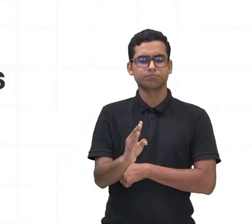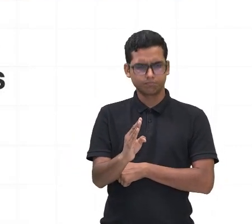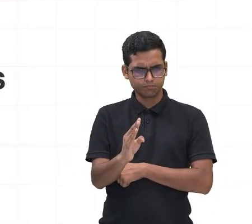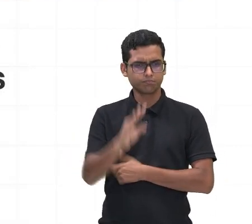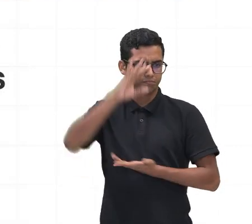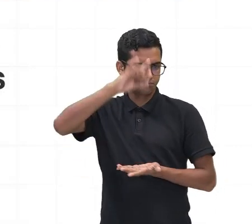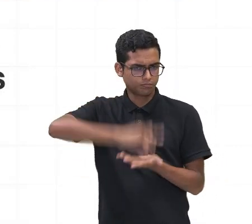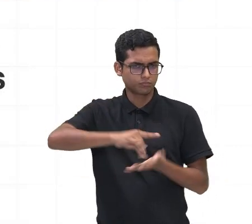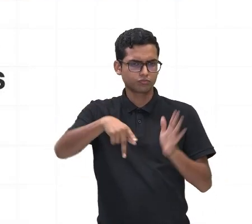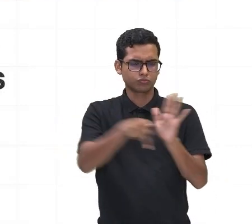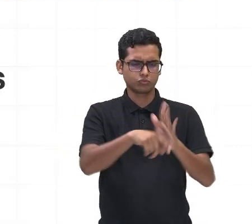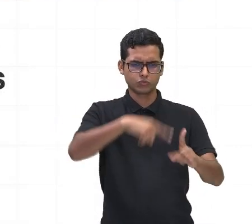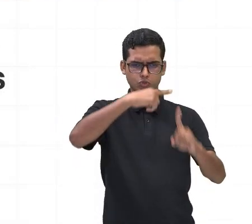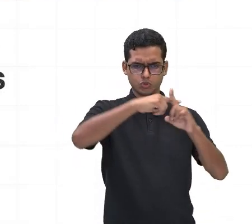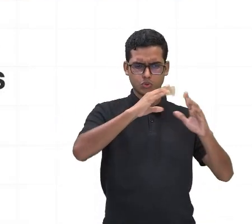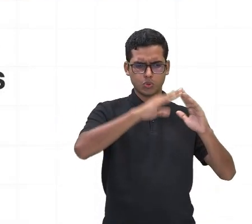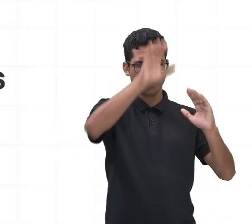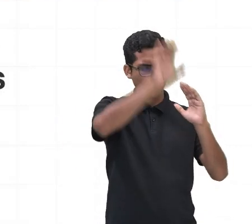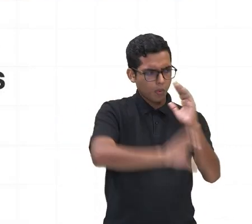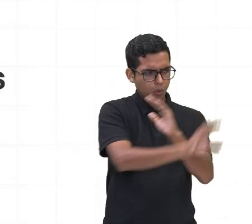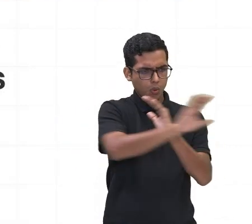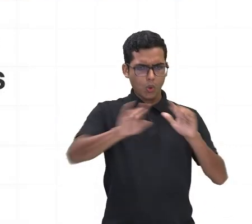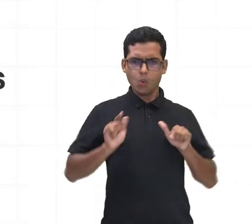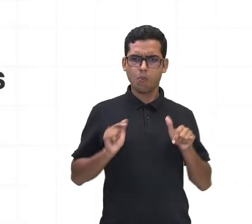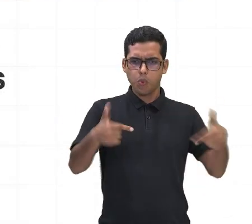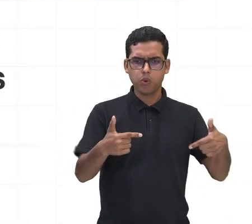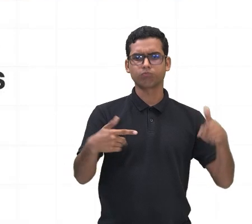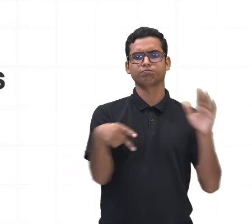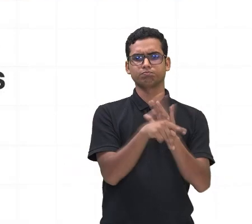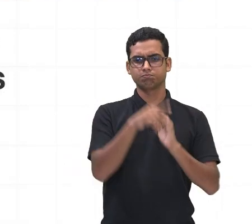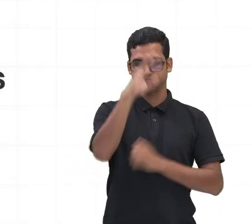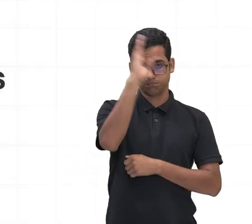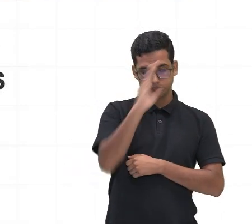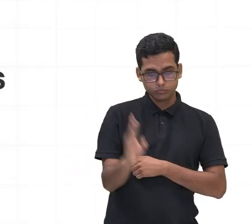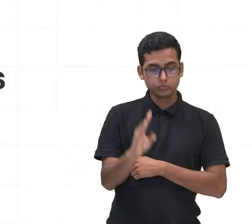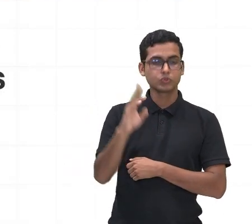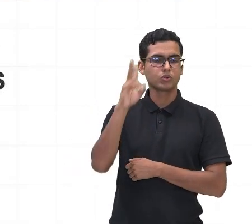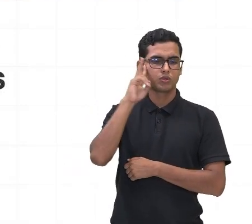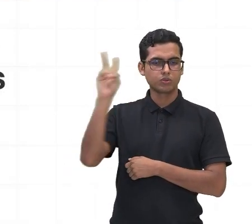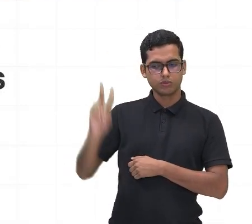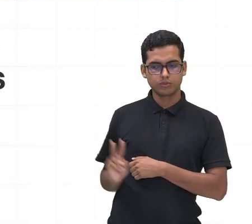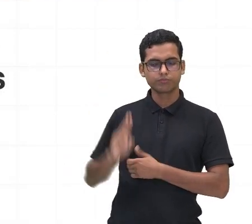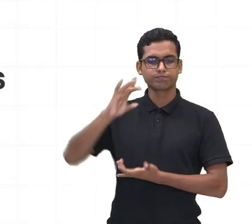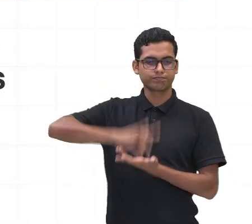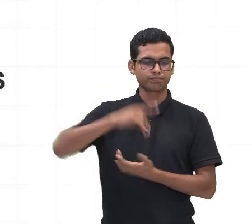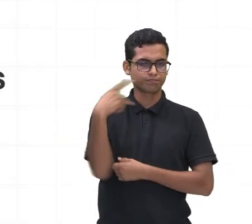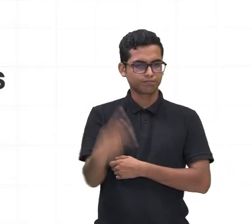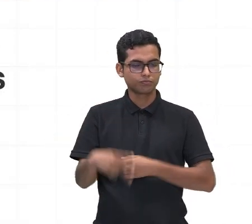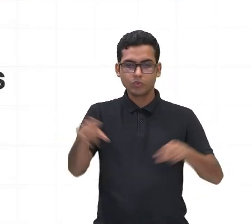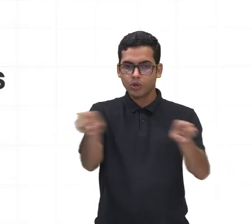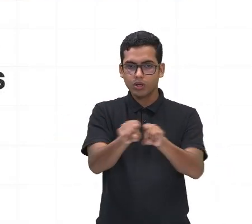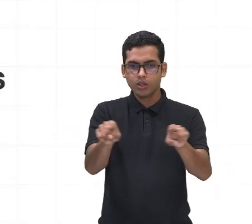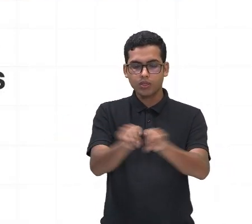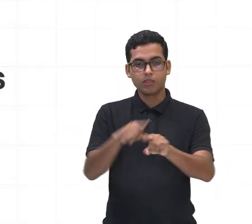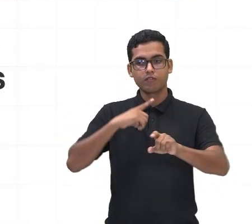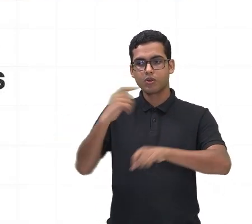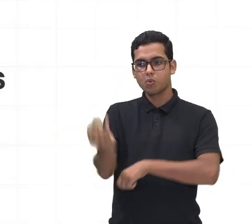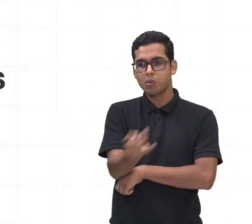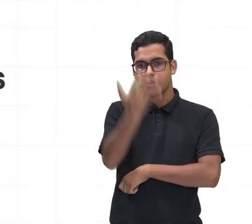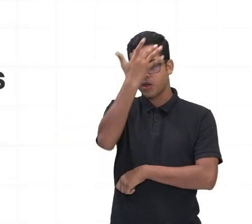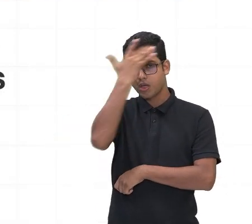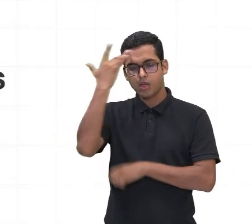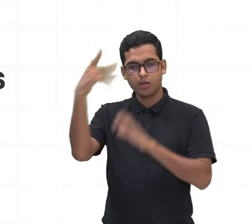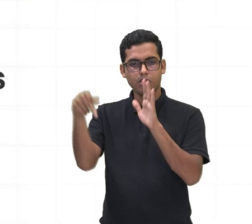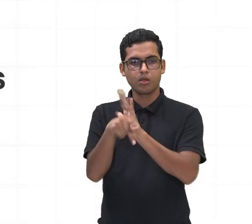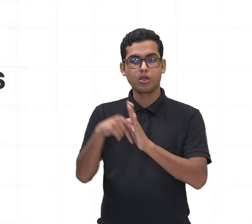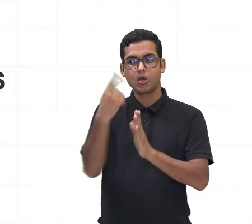presença e da forte atuação da Igreja Católica na história do Brasil, atualmente houve um aumento populacional